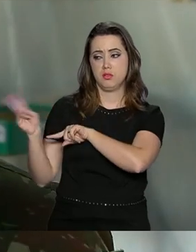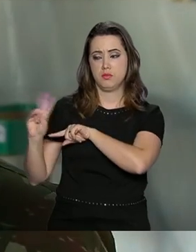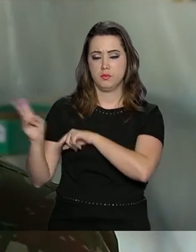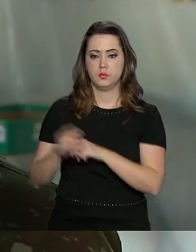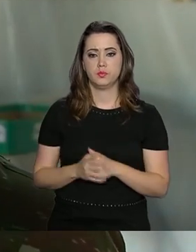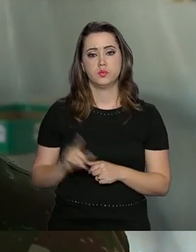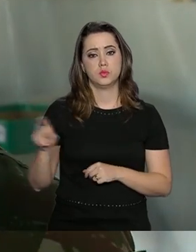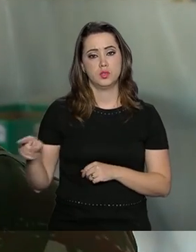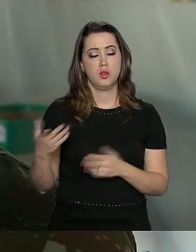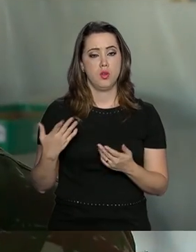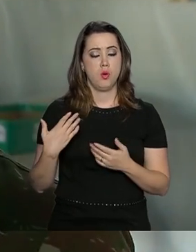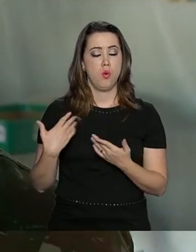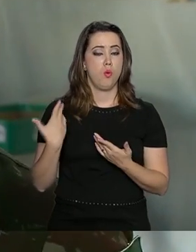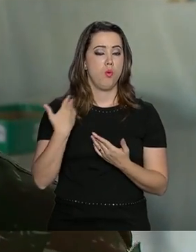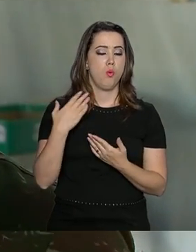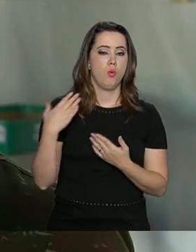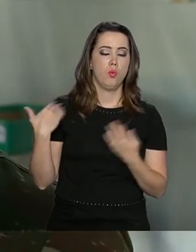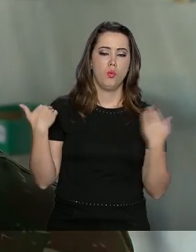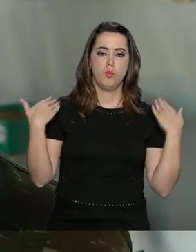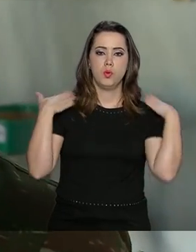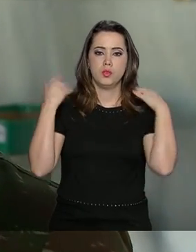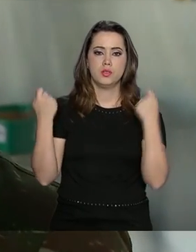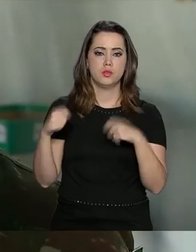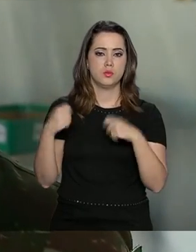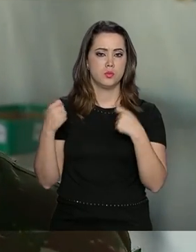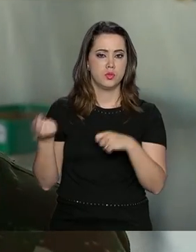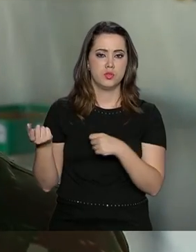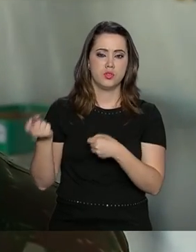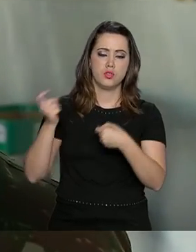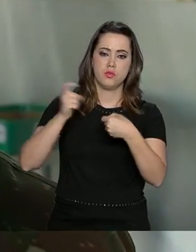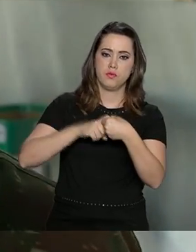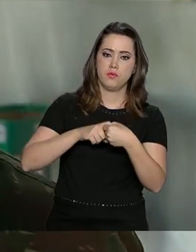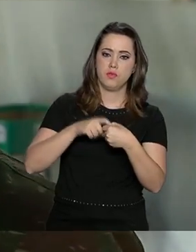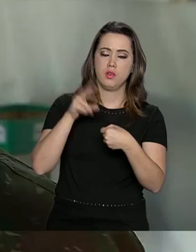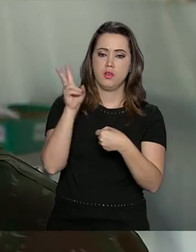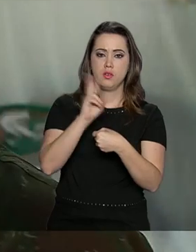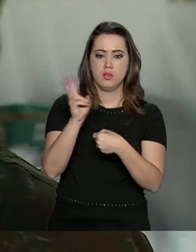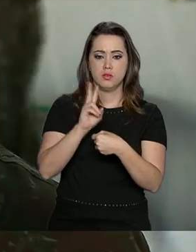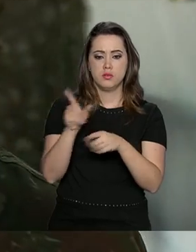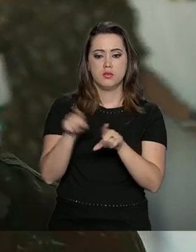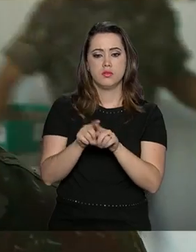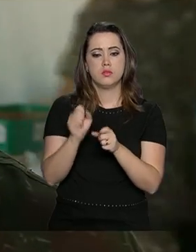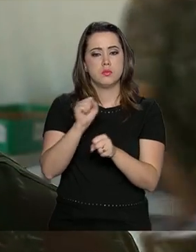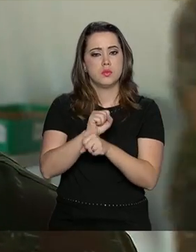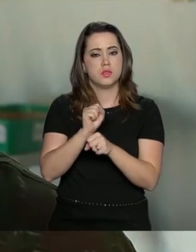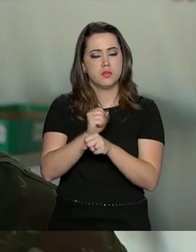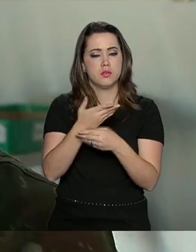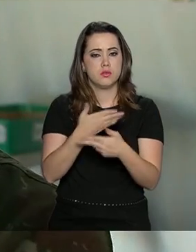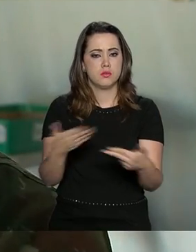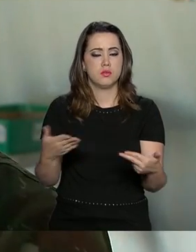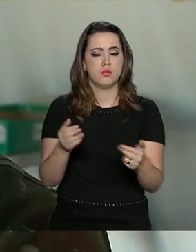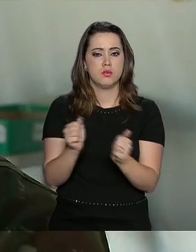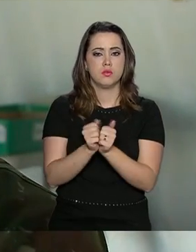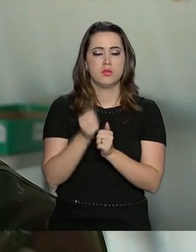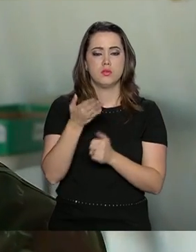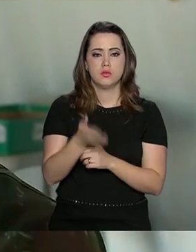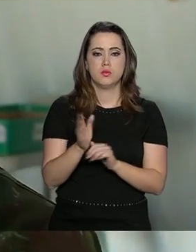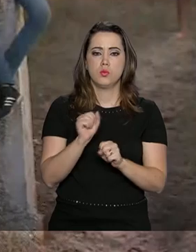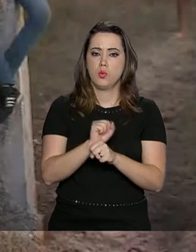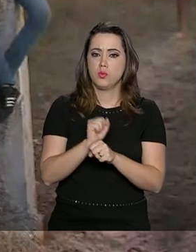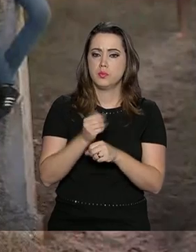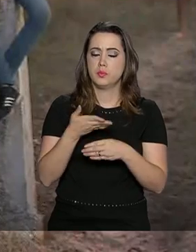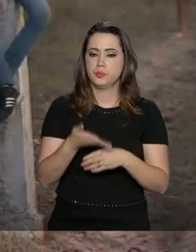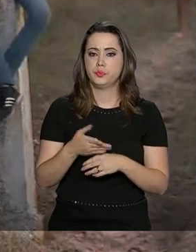de volta para a Venezuela e precisava do caminhão para trabalhar, ele deixou os gêneros aqui e estão aqui conosco,